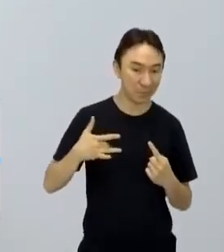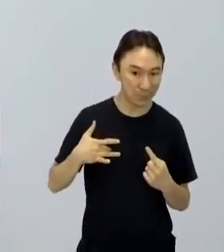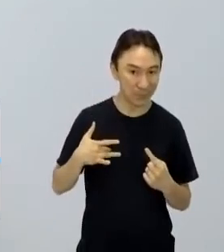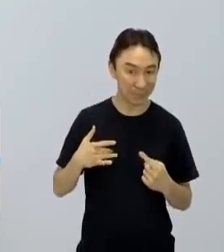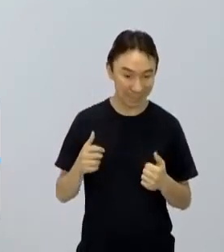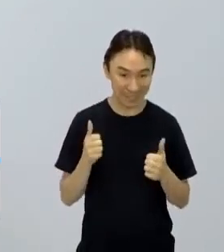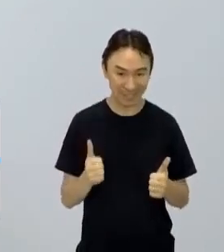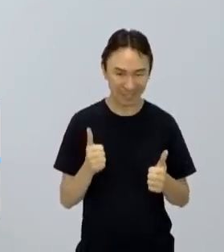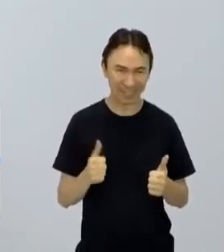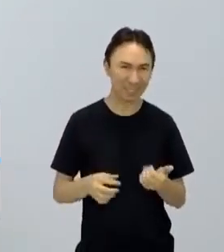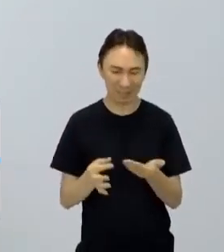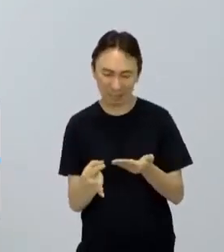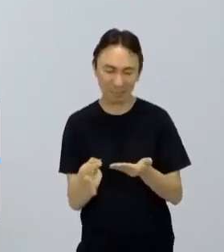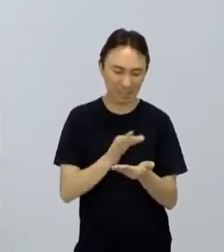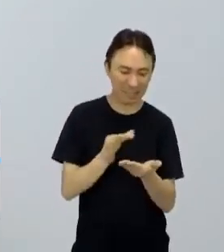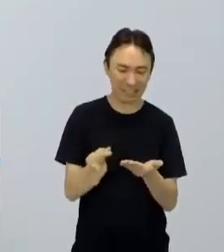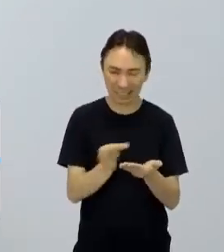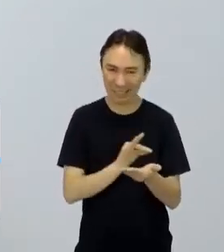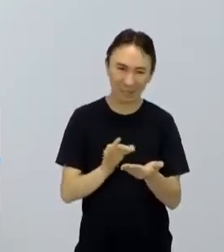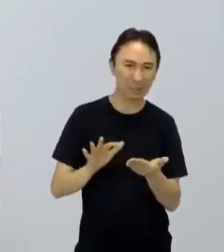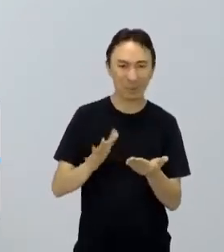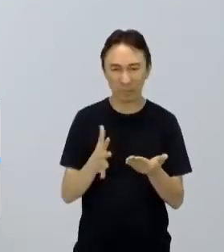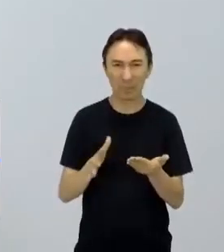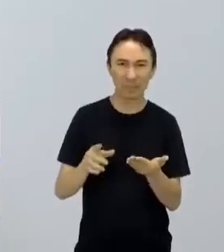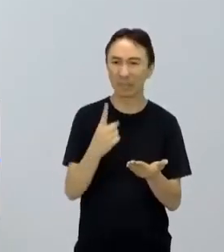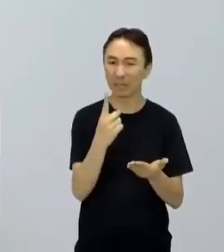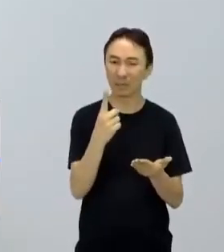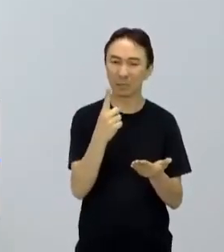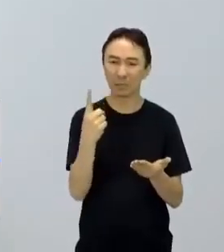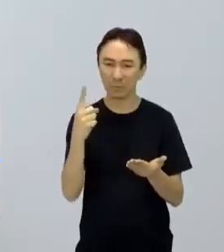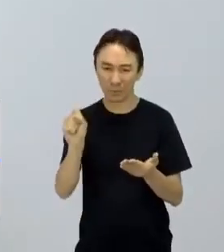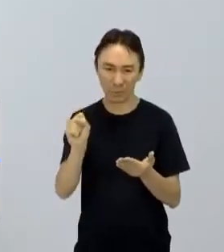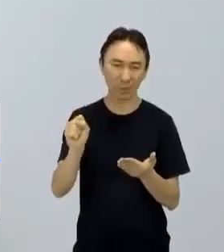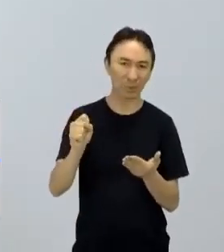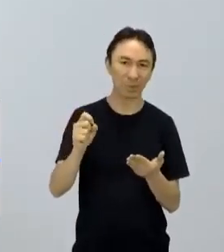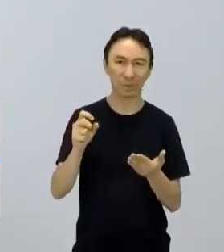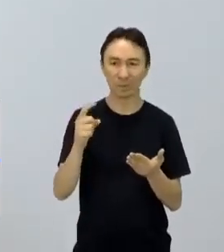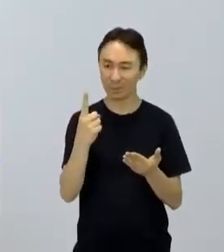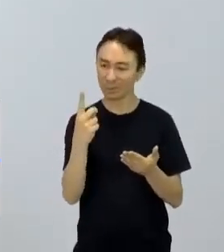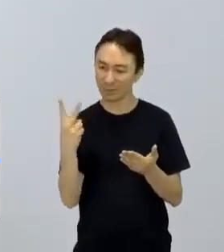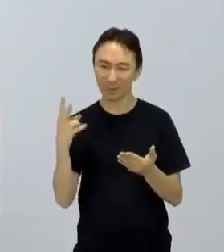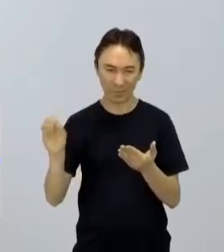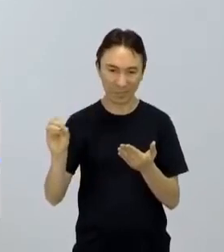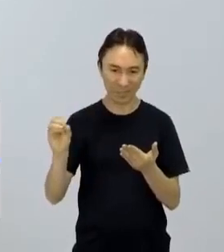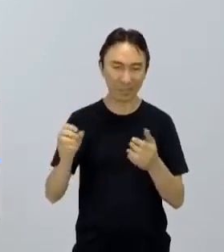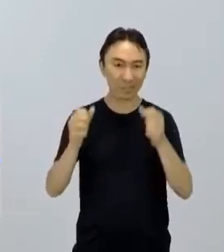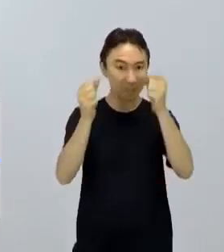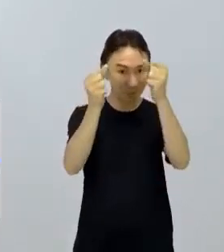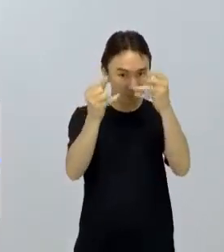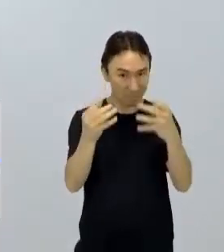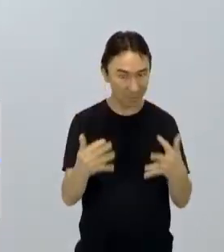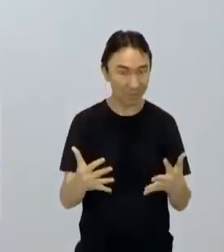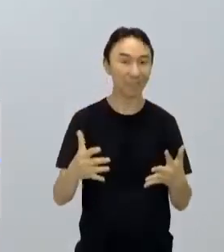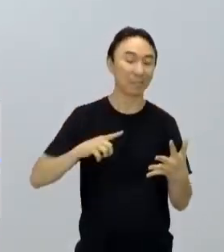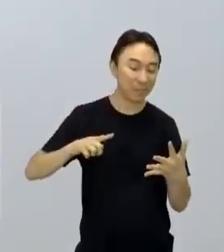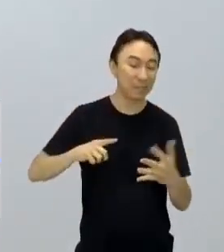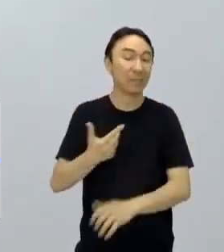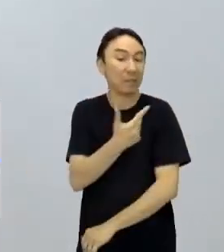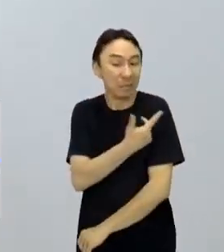página 118 até 120, especificamente falando sobre vacina. Então a gente vai dar um geralzão sobre